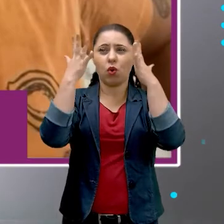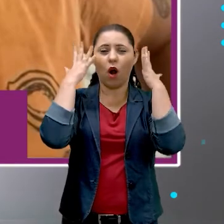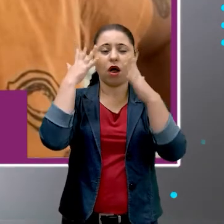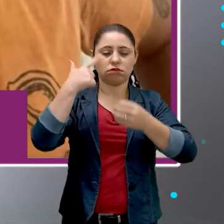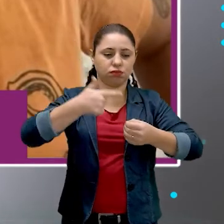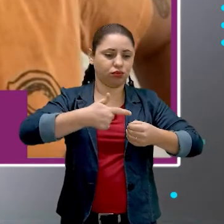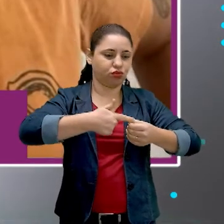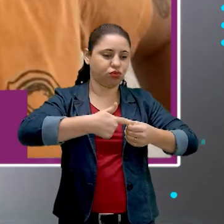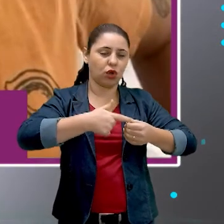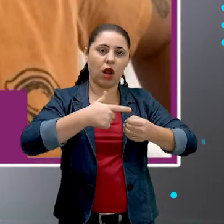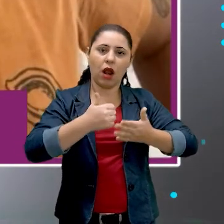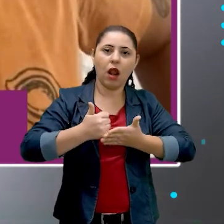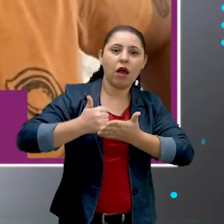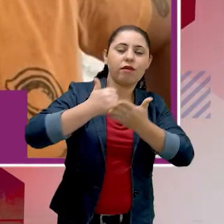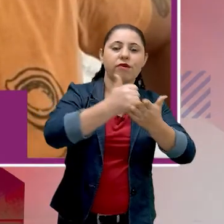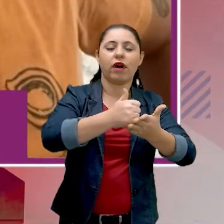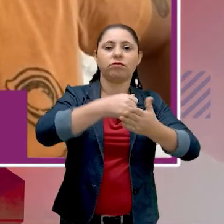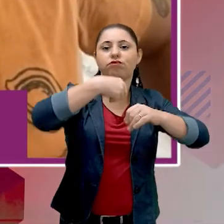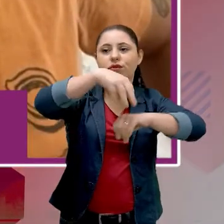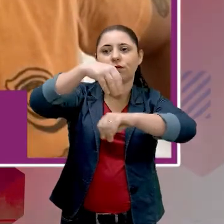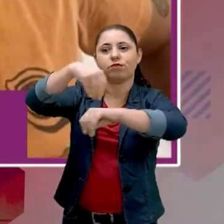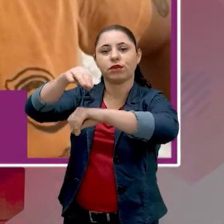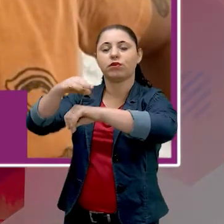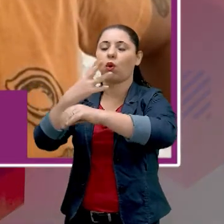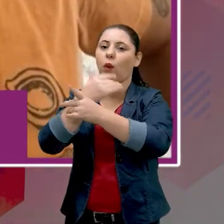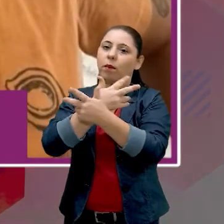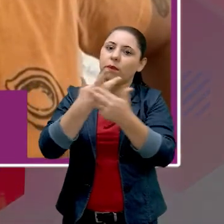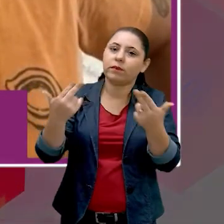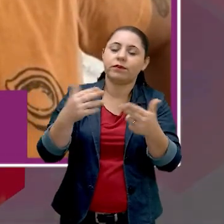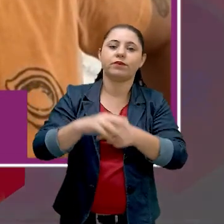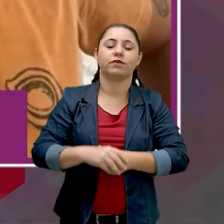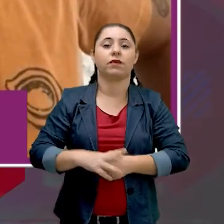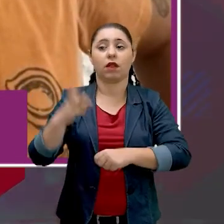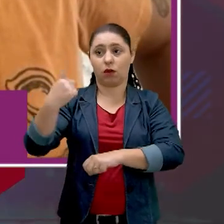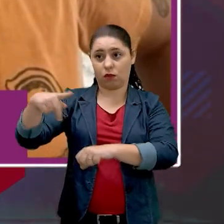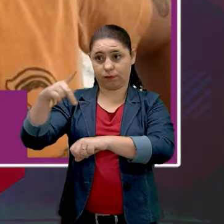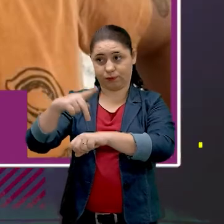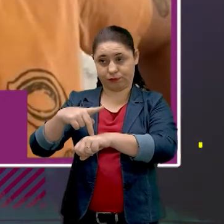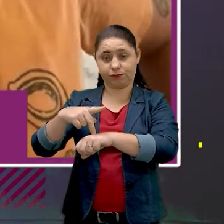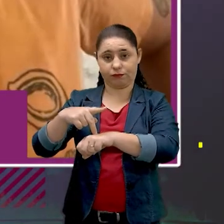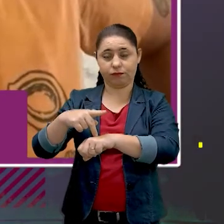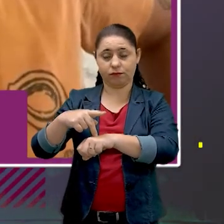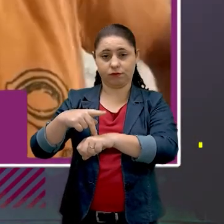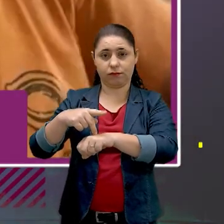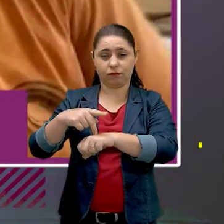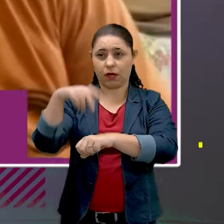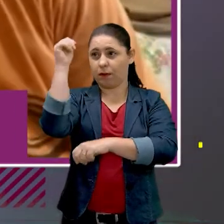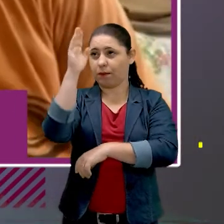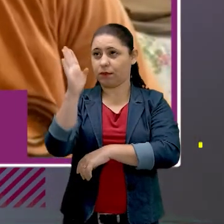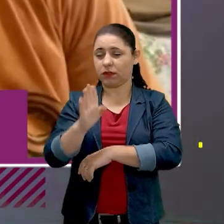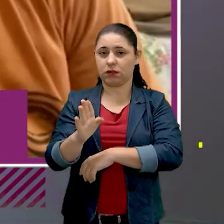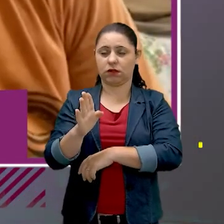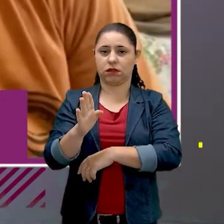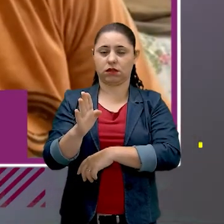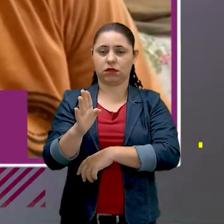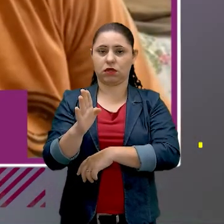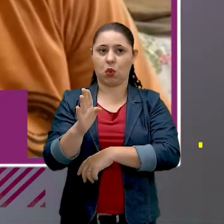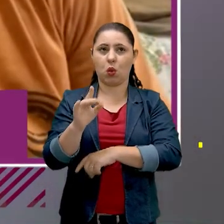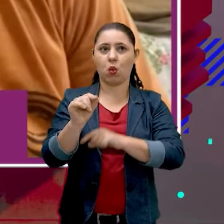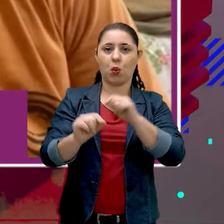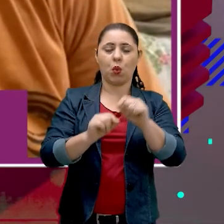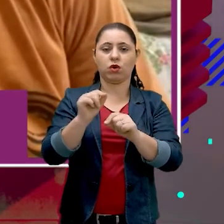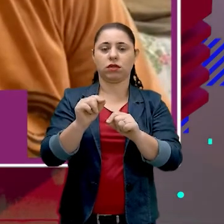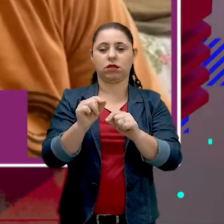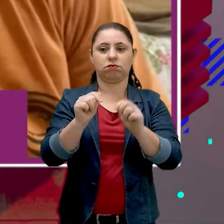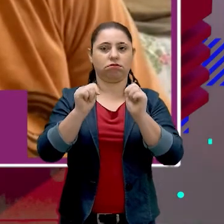para o transporte. Bom, e no que diz respeito aos países, o Brasil se posicionou com uma